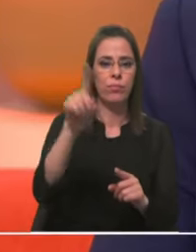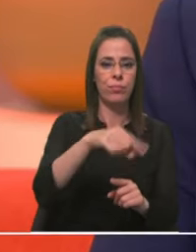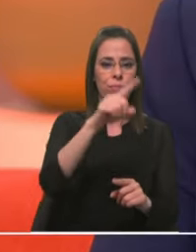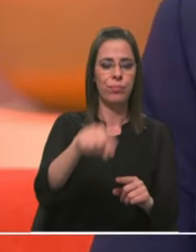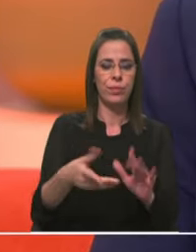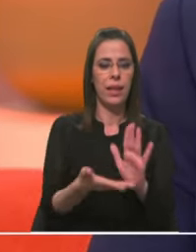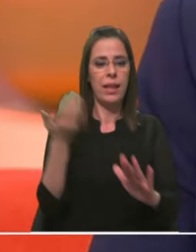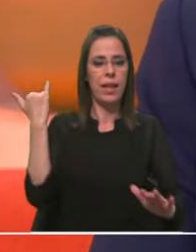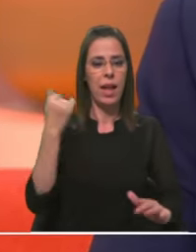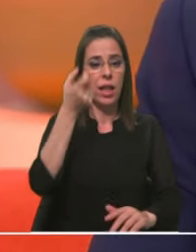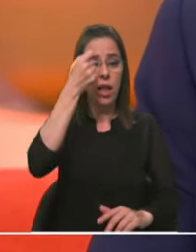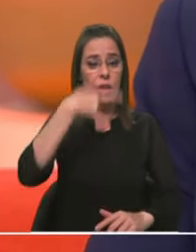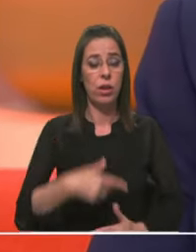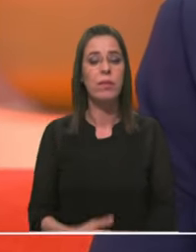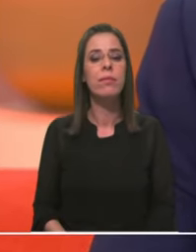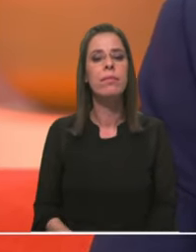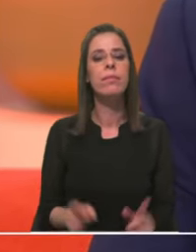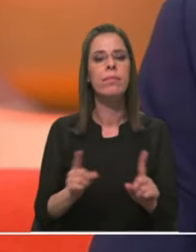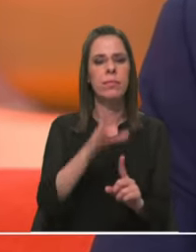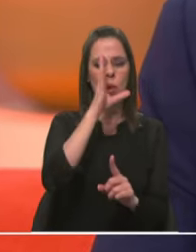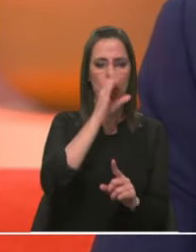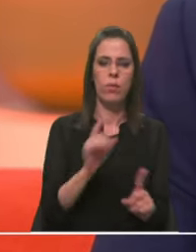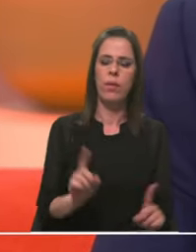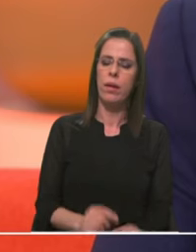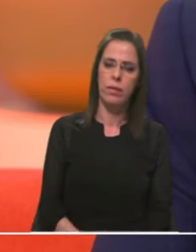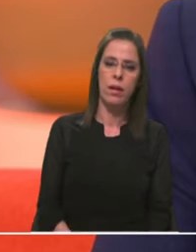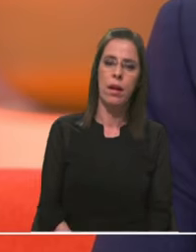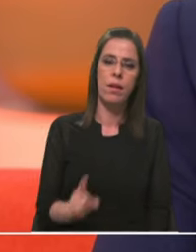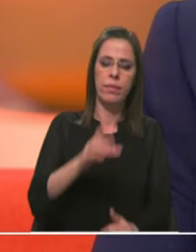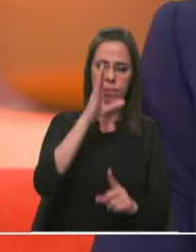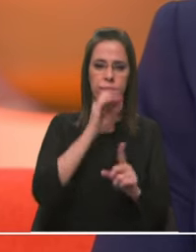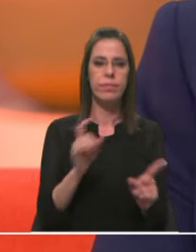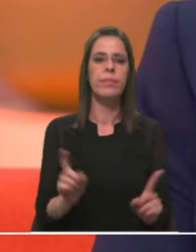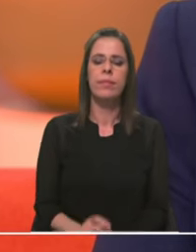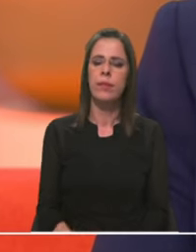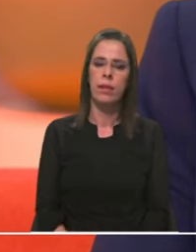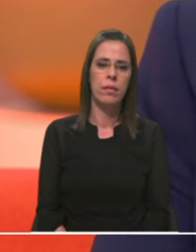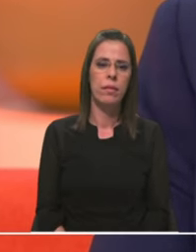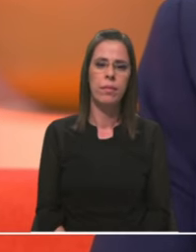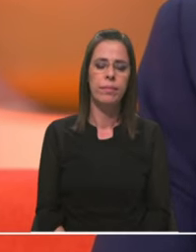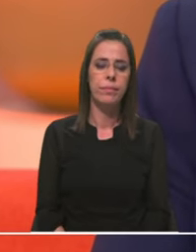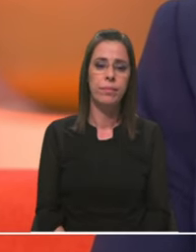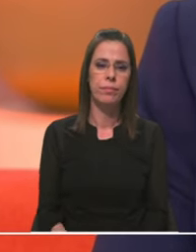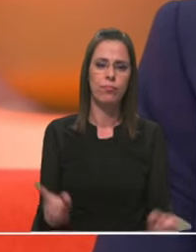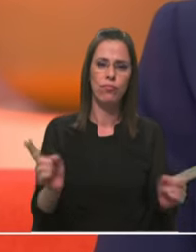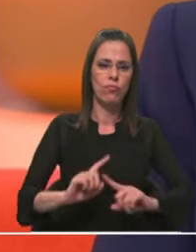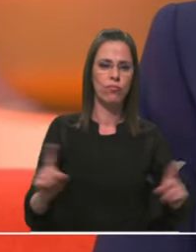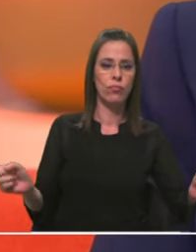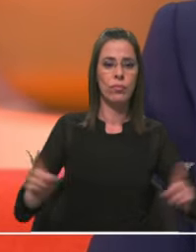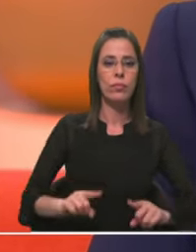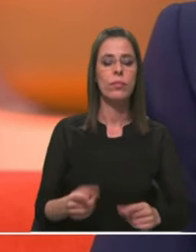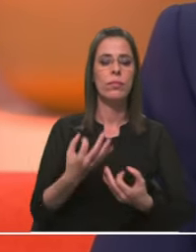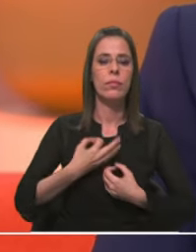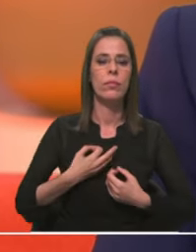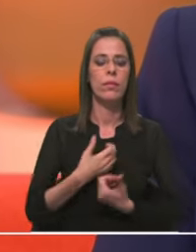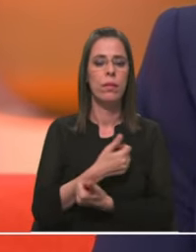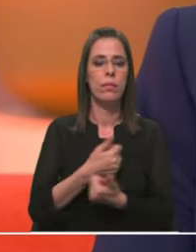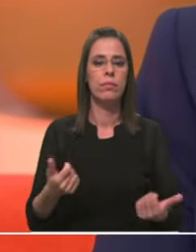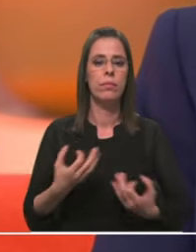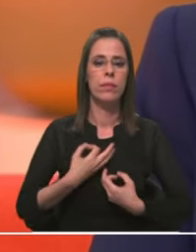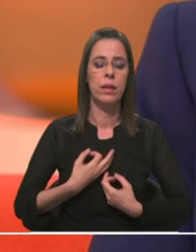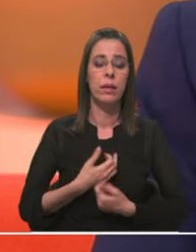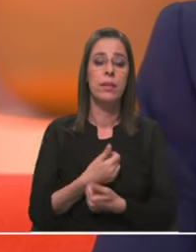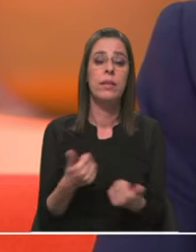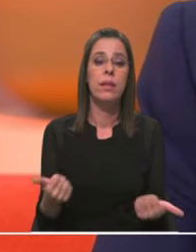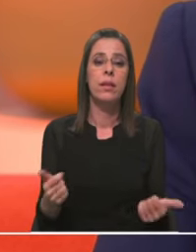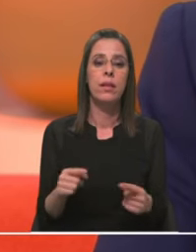tirar da história sim mas não da parte do governo não não não não não esses sempre trataram bem sempre sempre